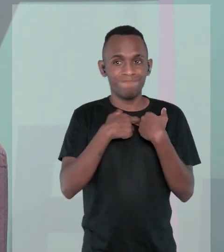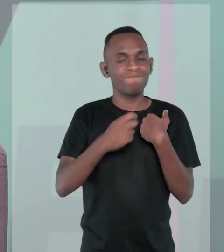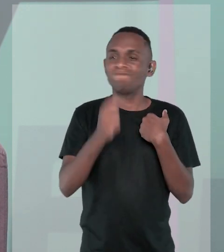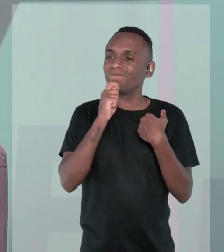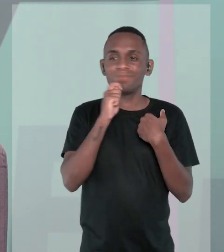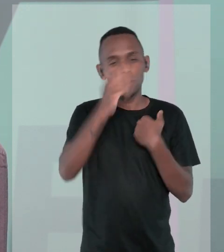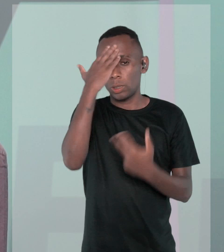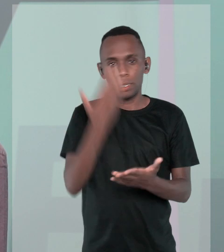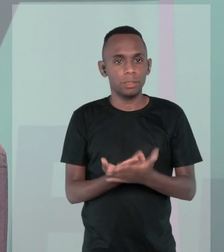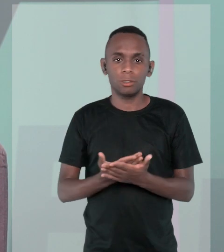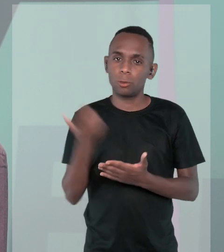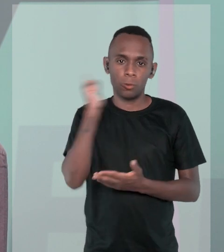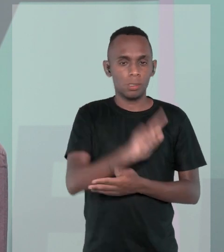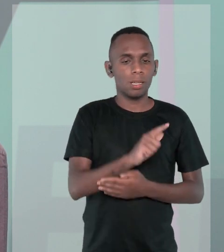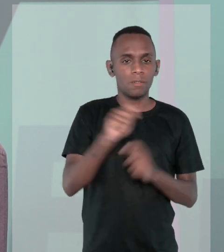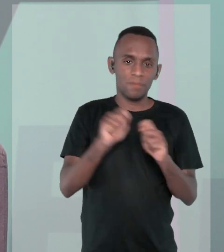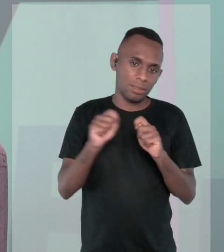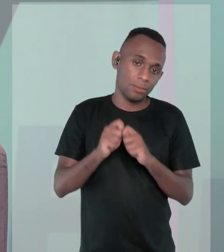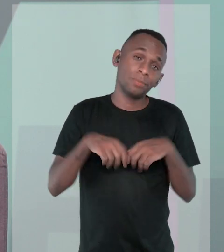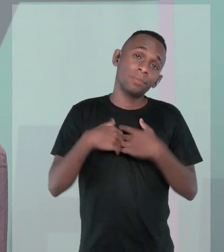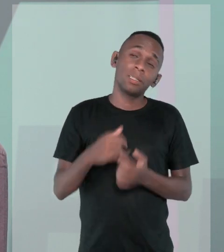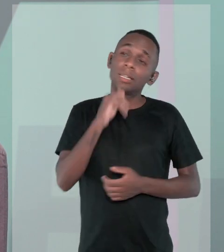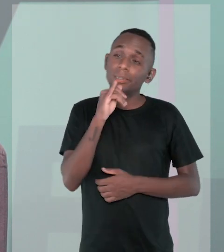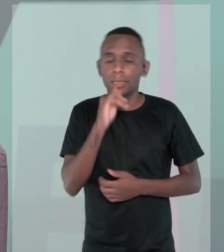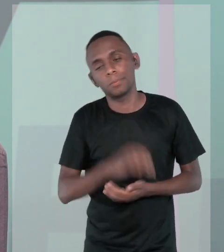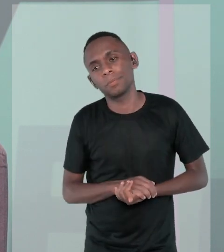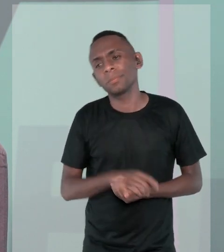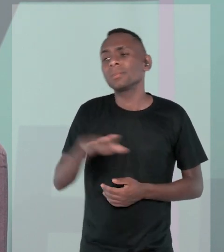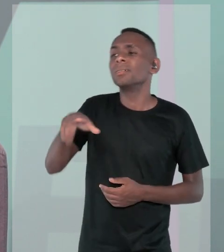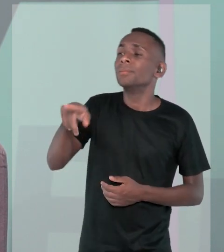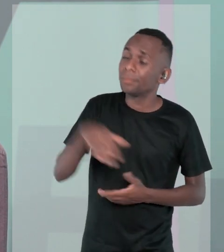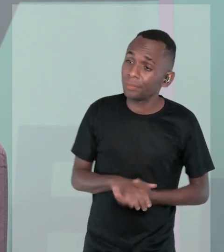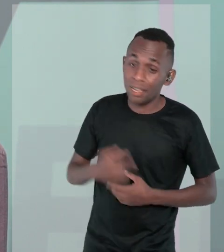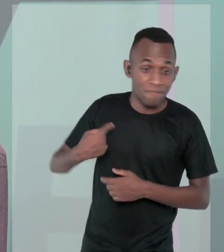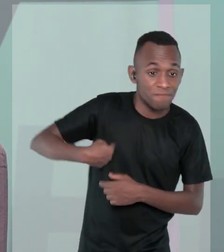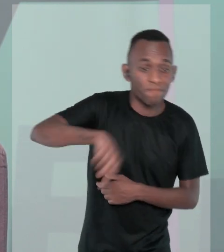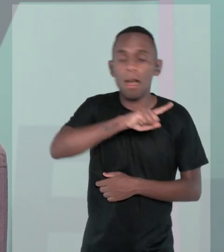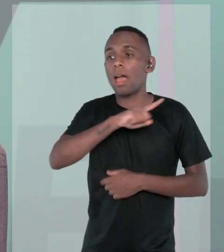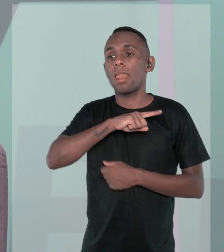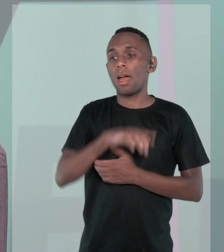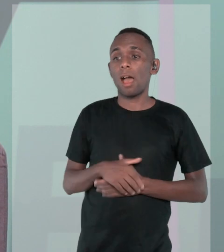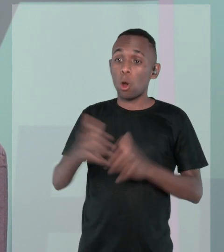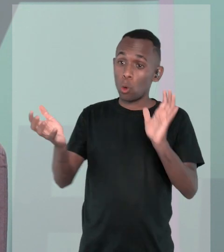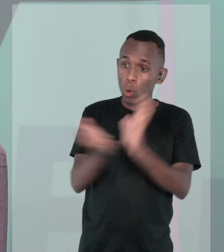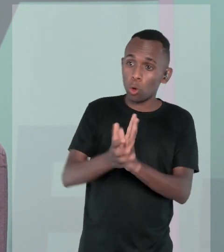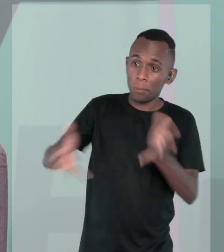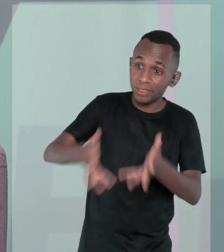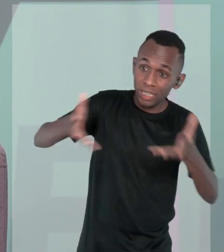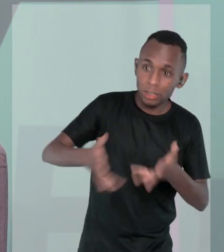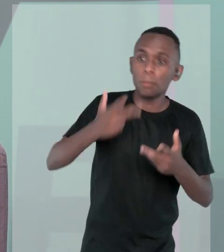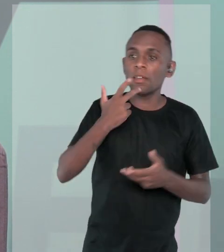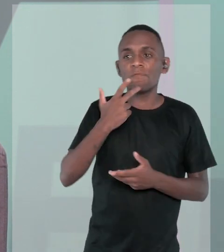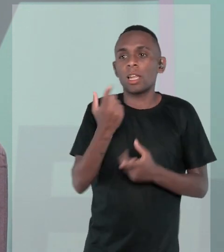ainda não acredita. Então é aquela coisa, eu viro e falo assim, fulano, vai lá e mobiliza a sua equipe e fala que não